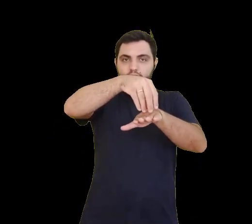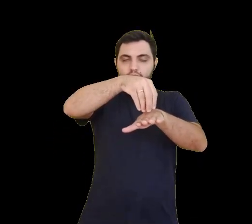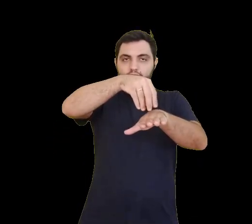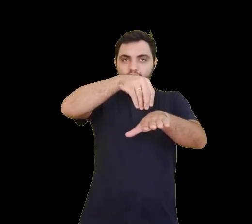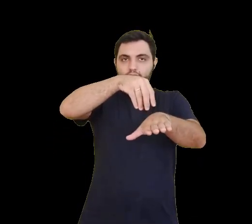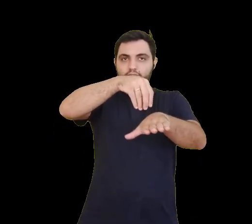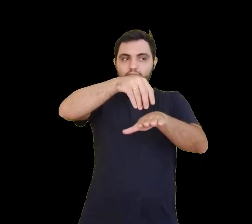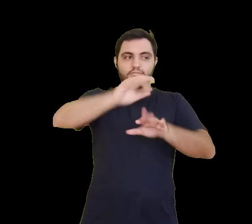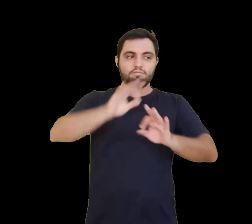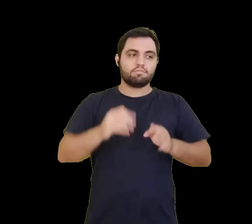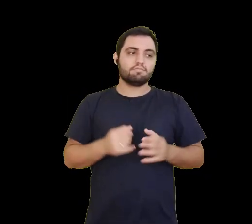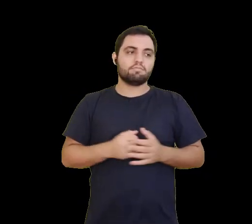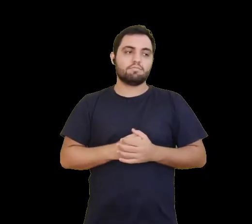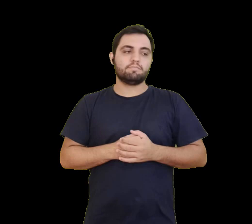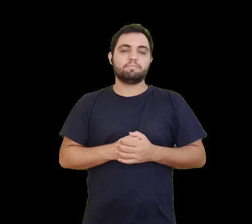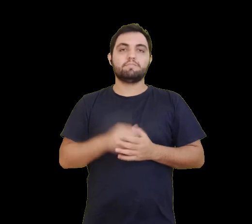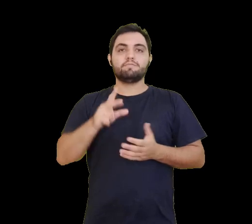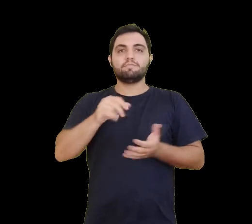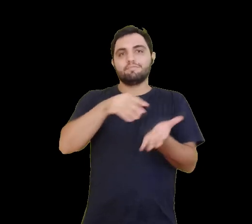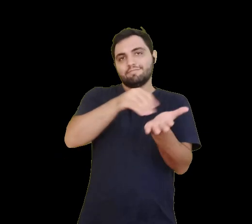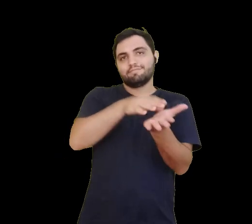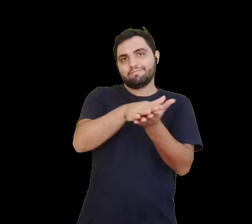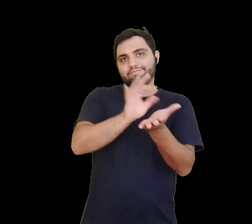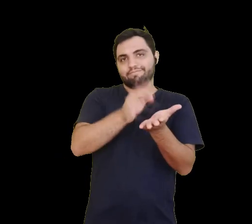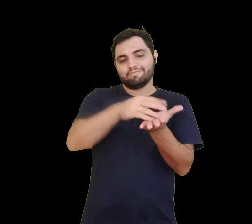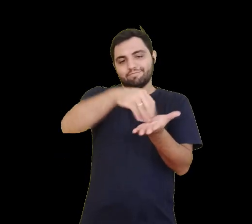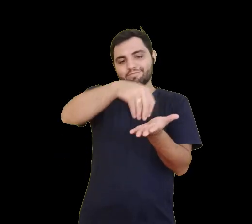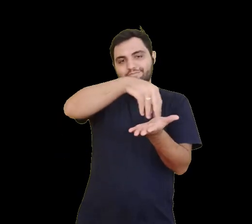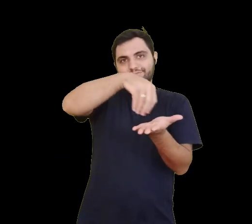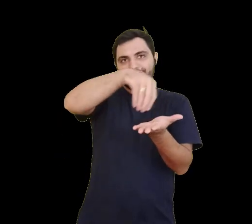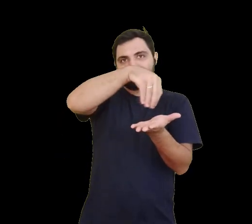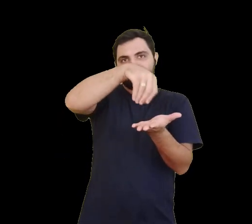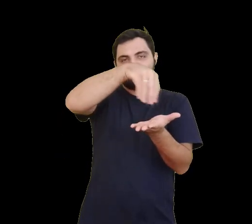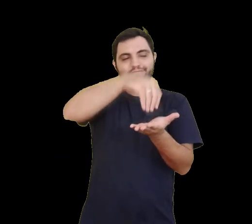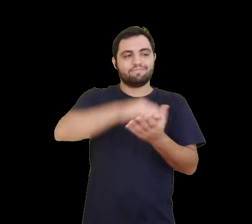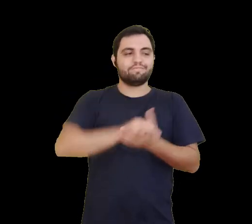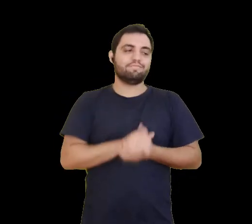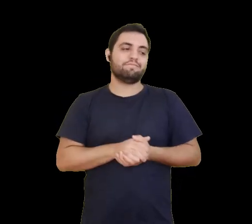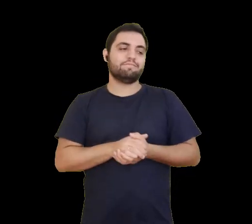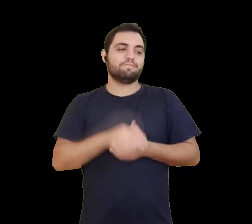ou imprimir, vou botar imprimir e apertar Enter.